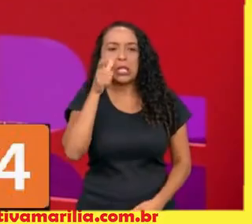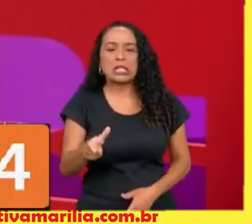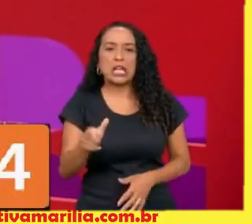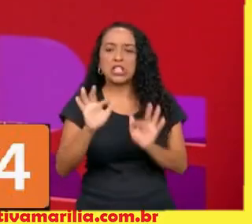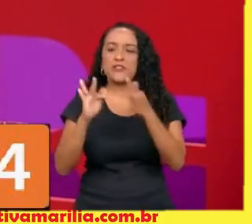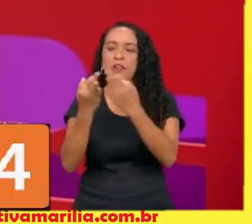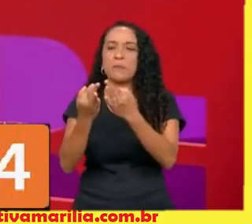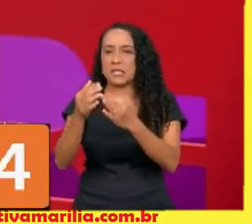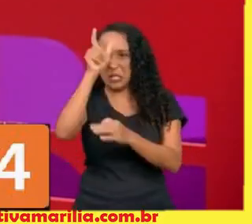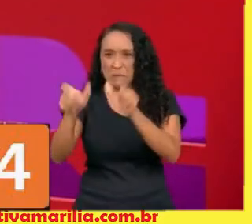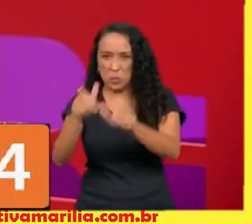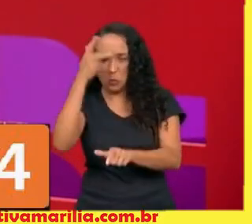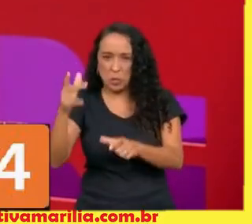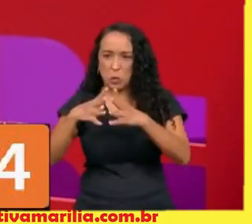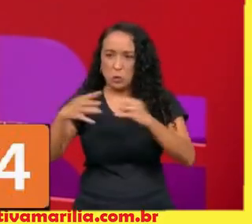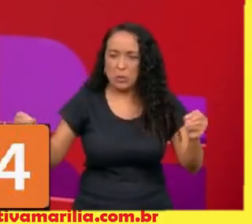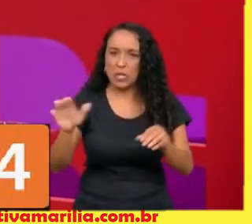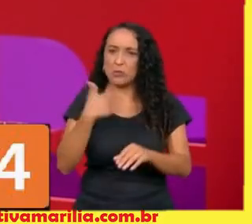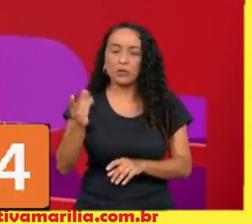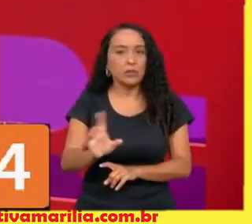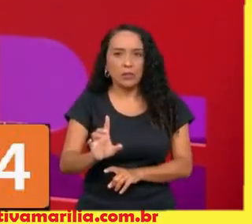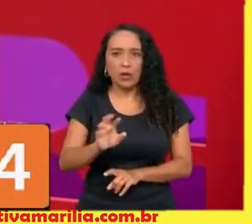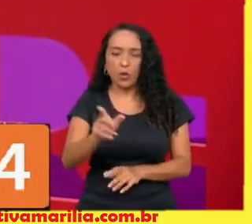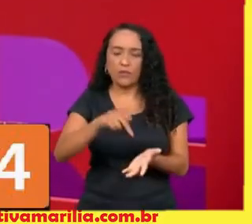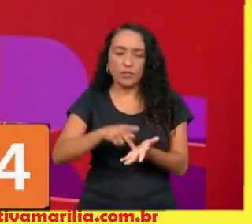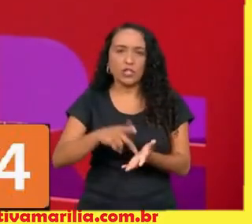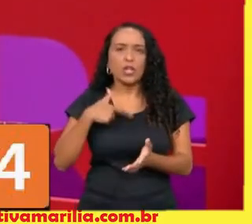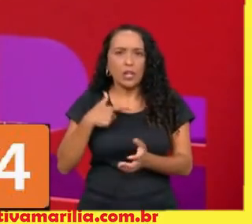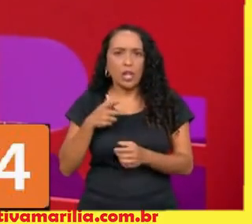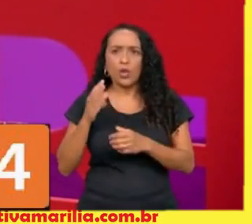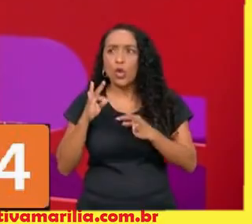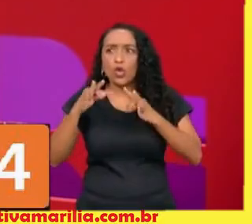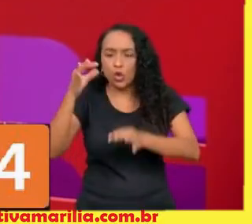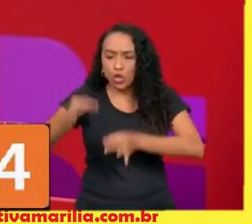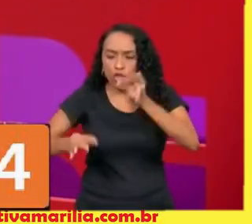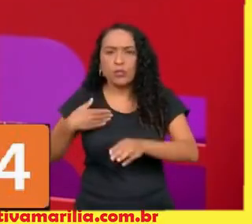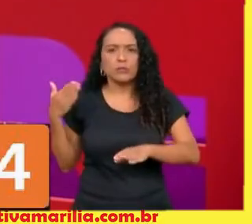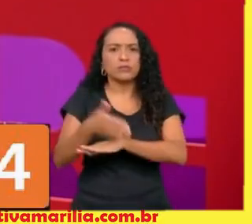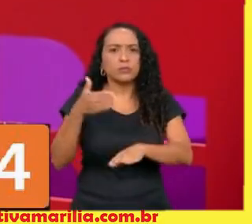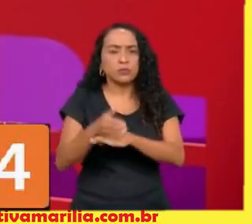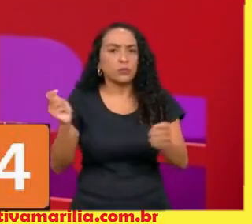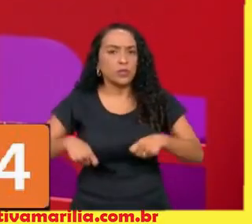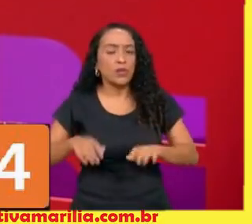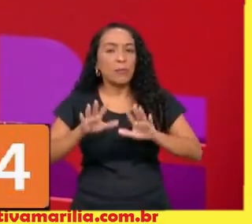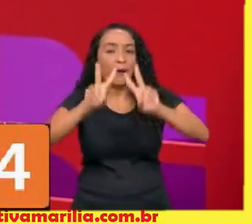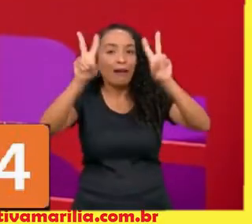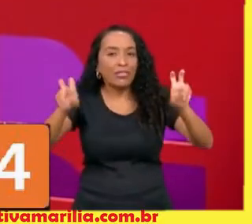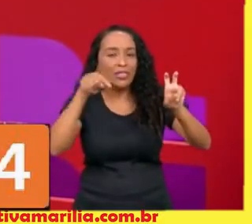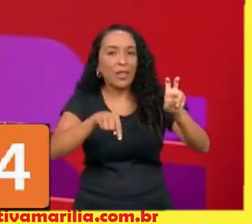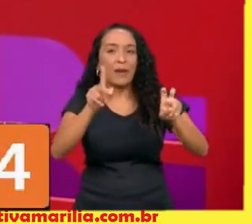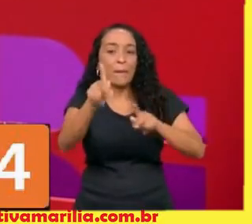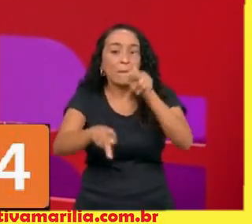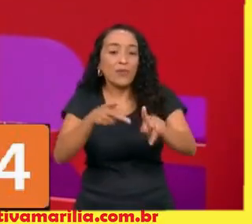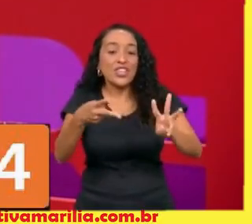dos mortos e desaparecidos. E não era verdade. Eu ia em todas as audiências públicas que eu podia, mas o meu tema de investigação era os indígenas e os